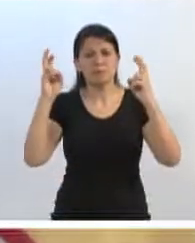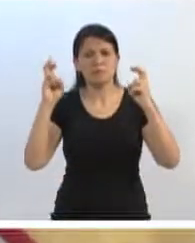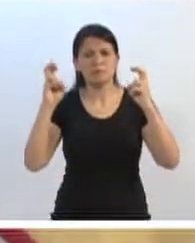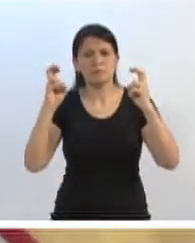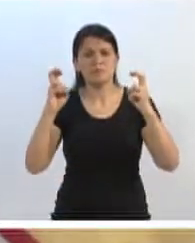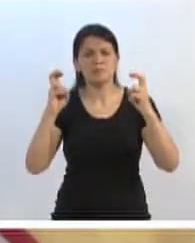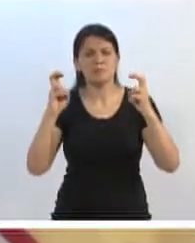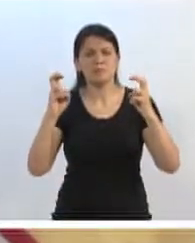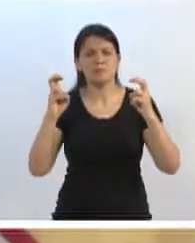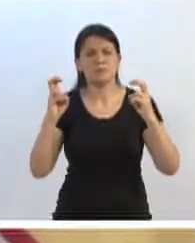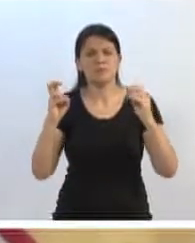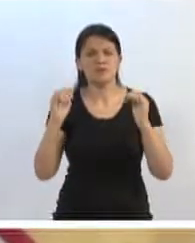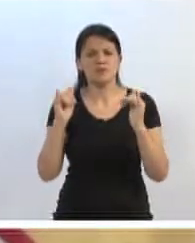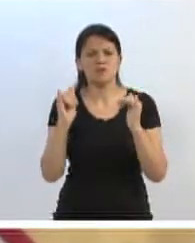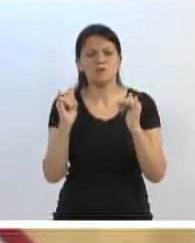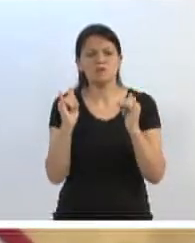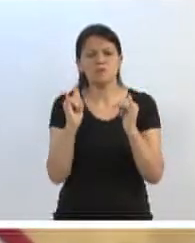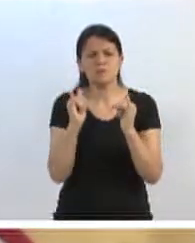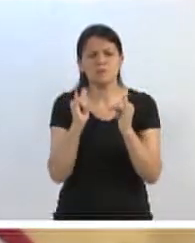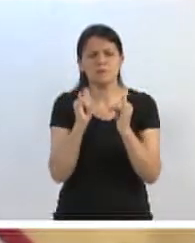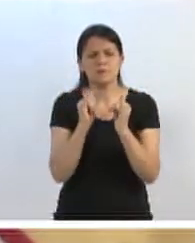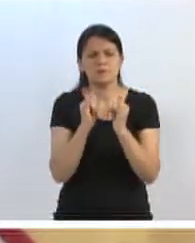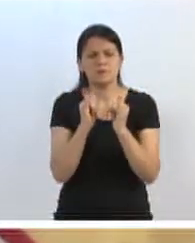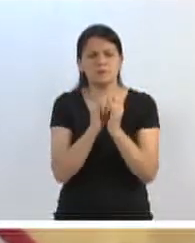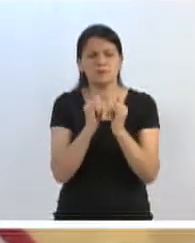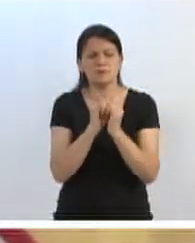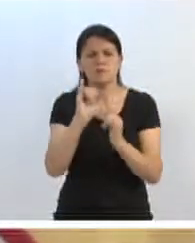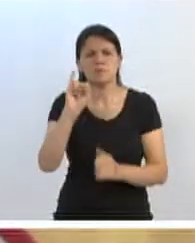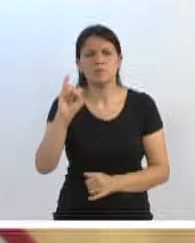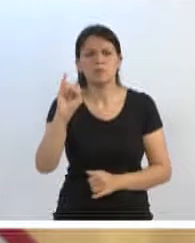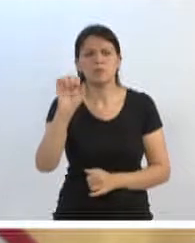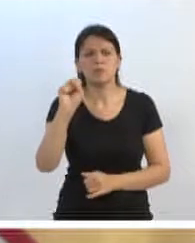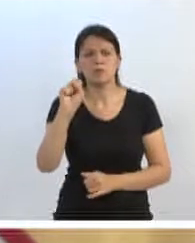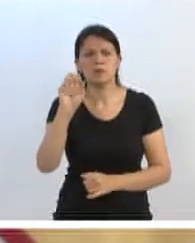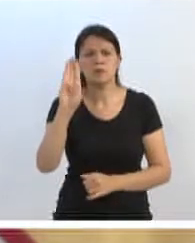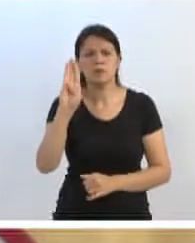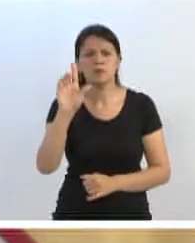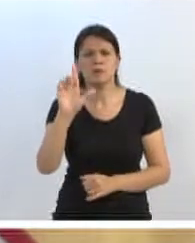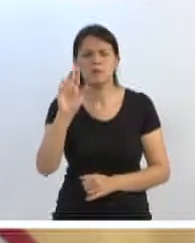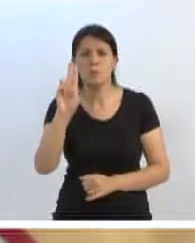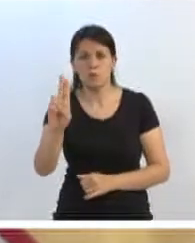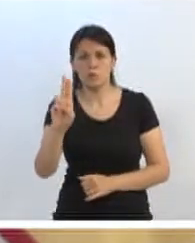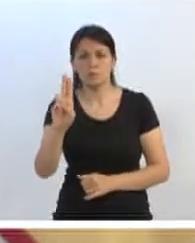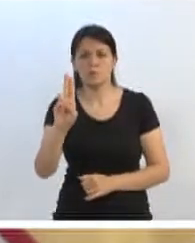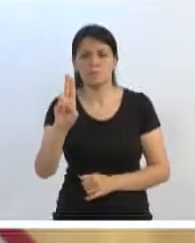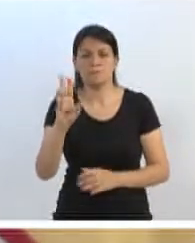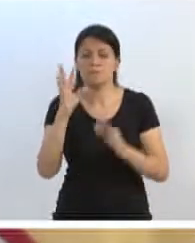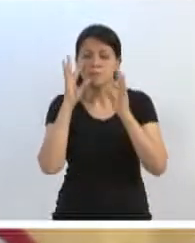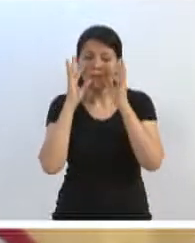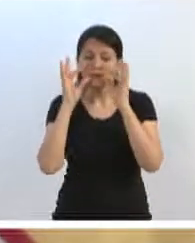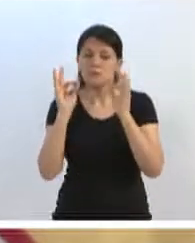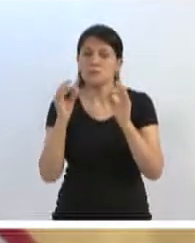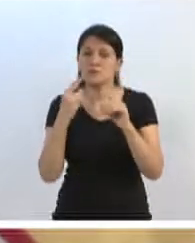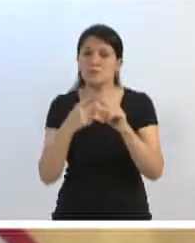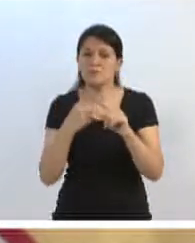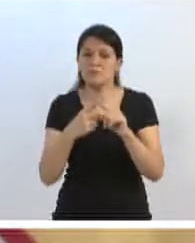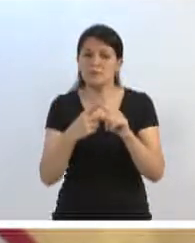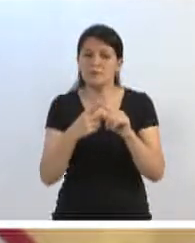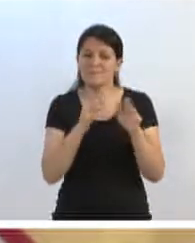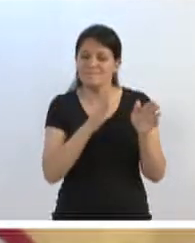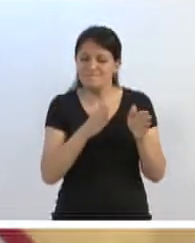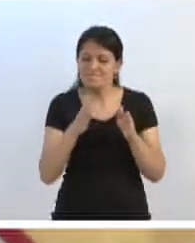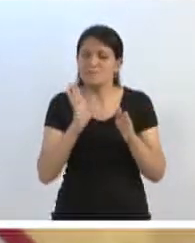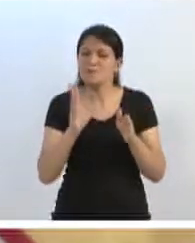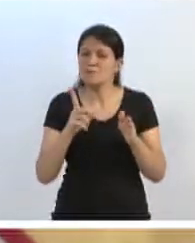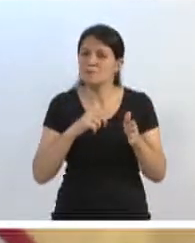instituto de previdência municipal slu é nós precisamos estar atento à condição que os blue vem passando e passa